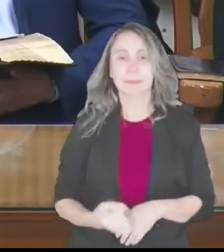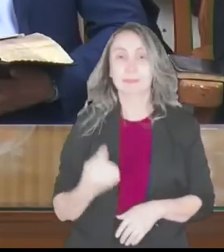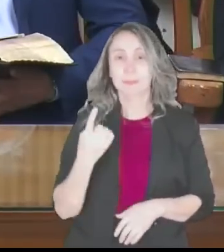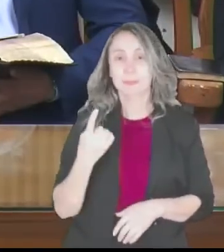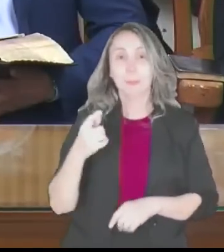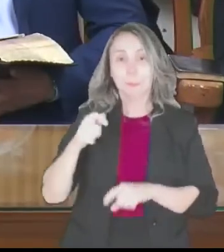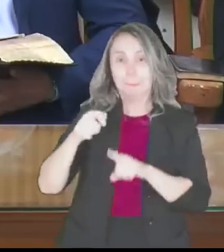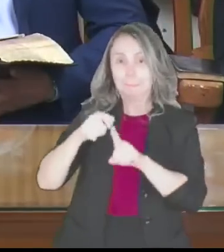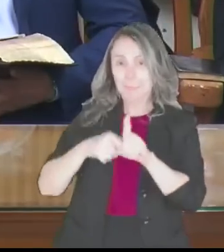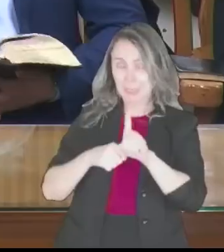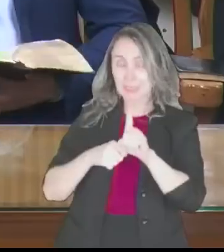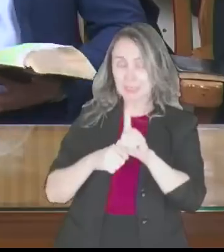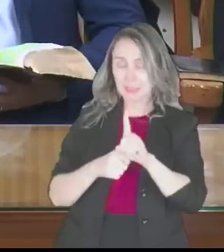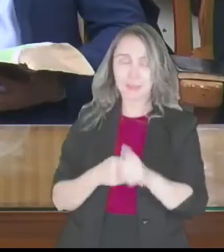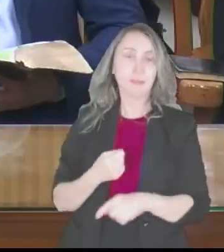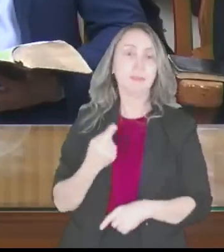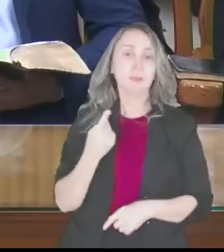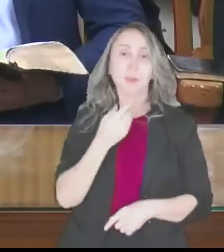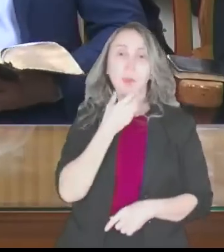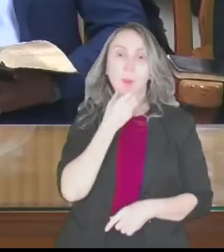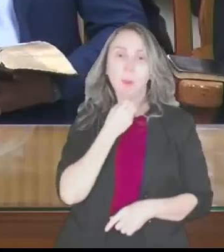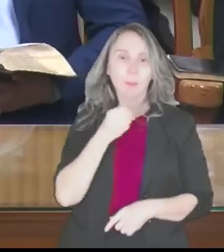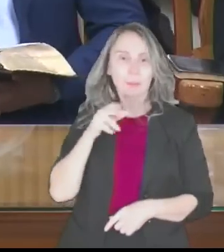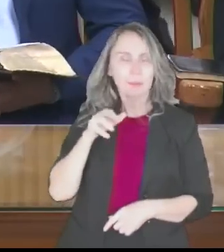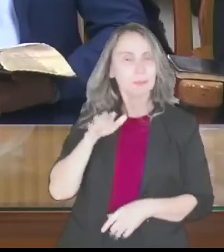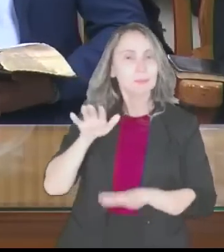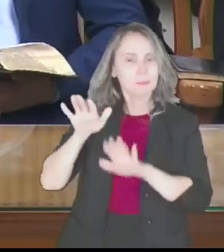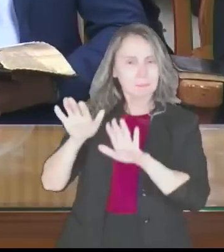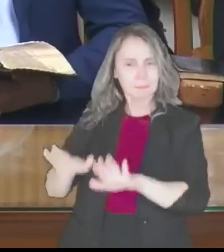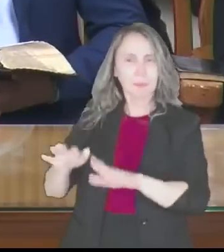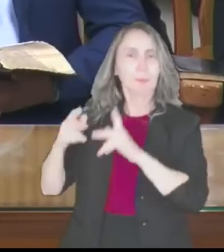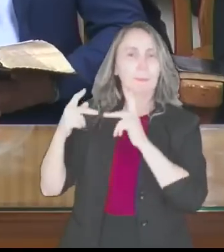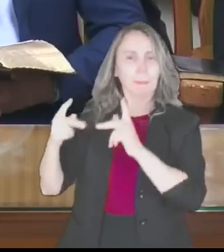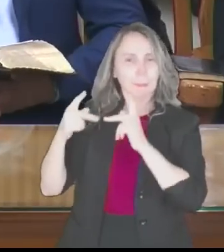mês pregando no culto de doutrina e no culto de domingo.